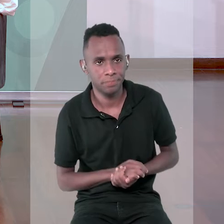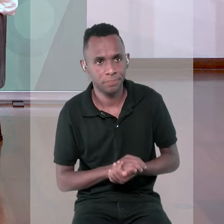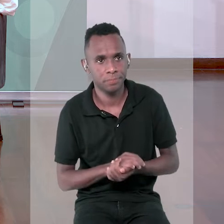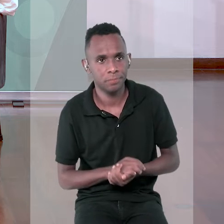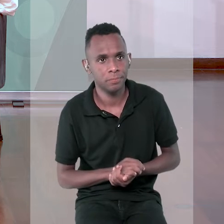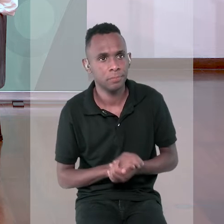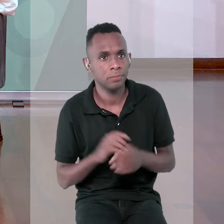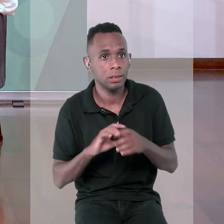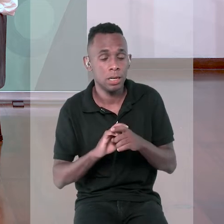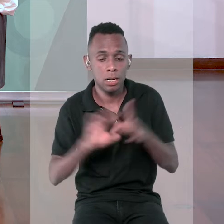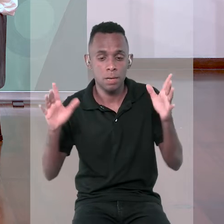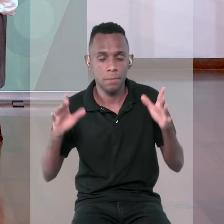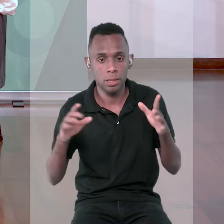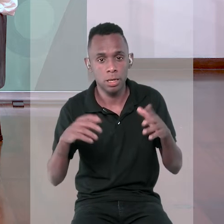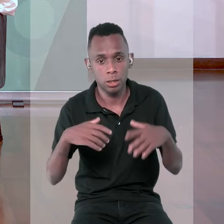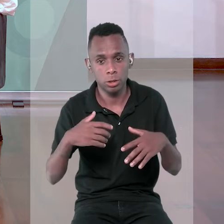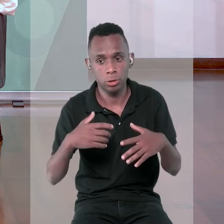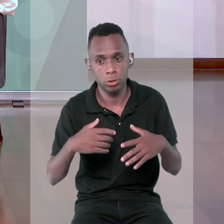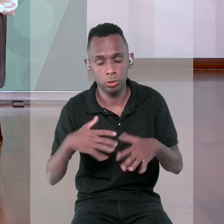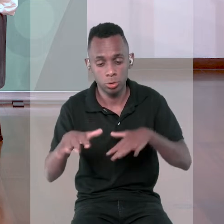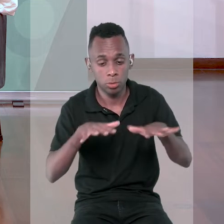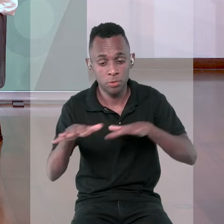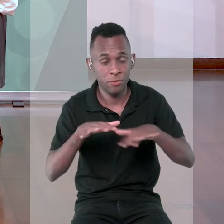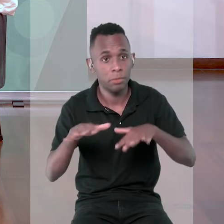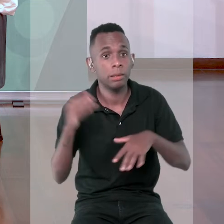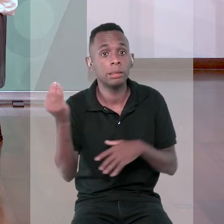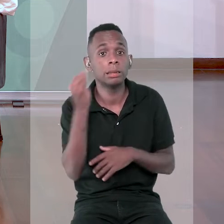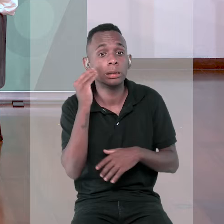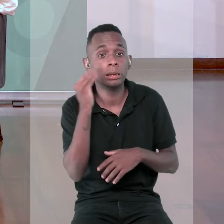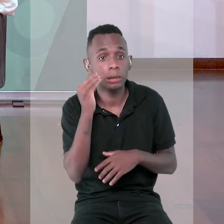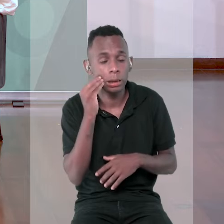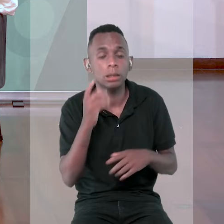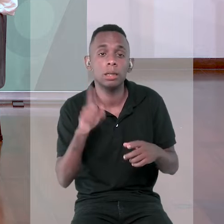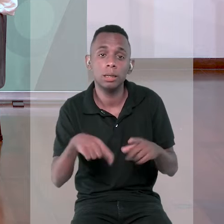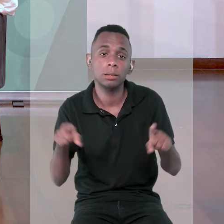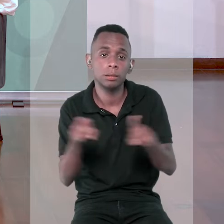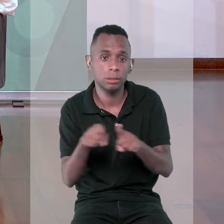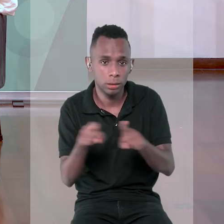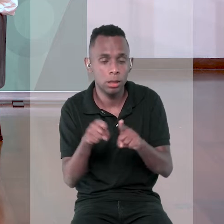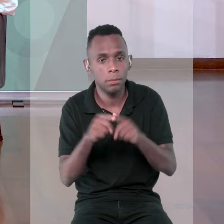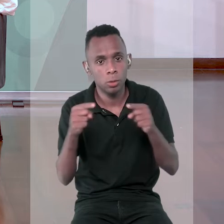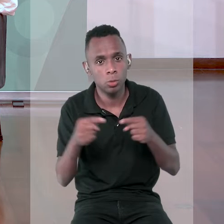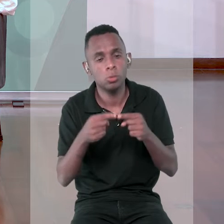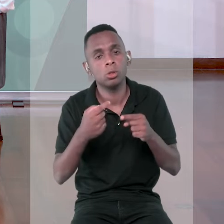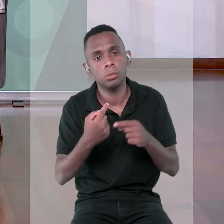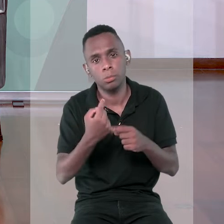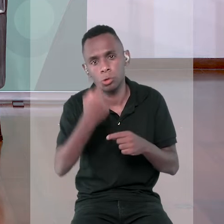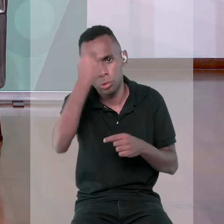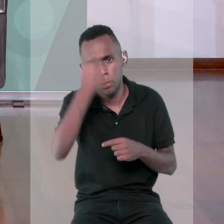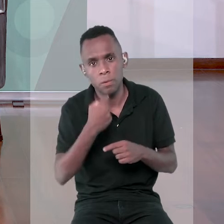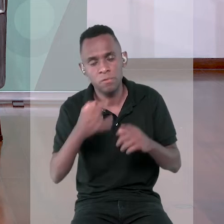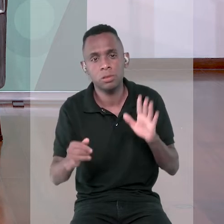A liberdade de movimento, a gente se arriscar, esse risco também forja um tipo de personalidade. E não